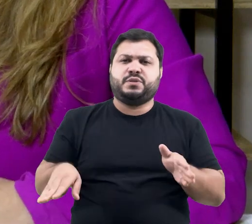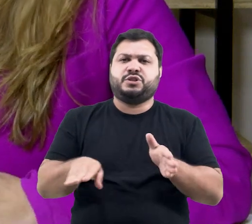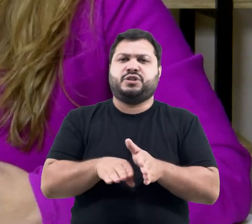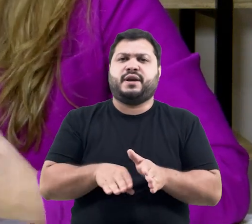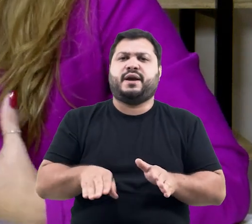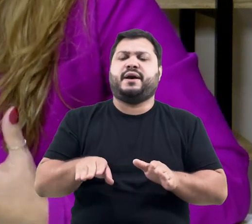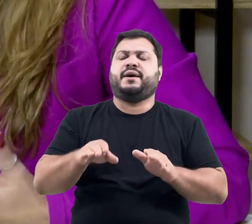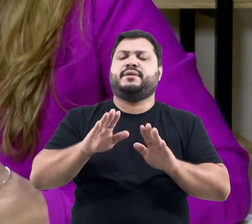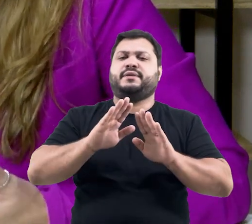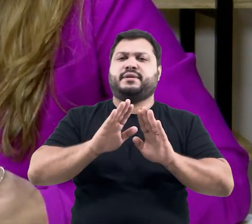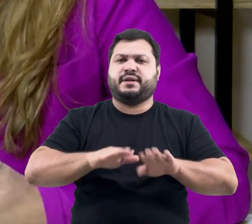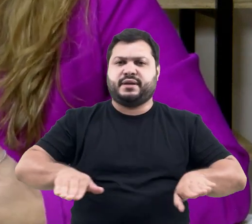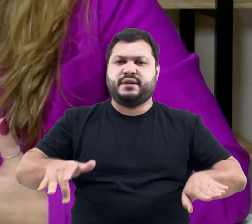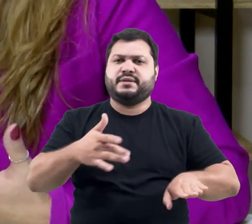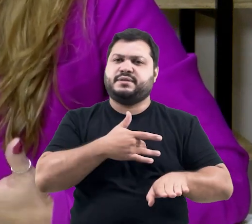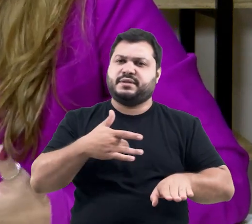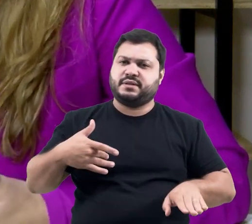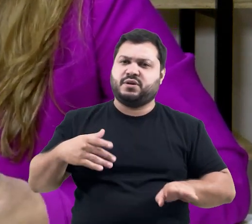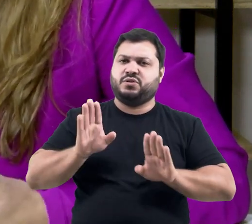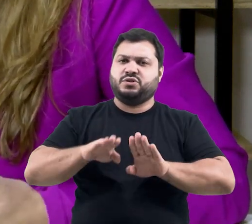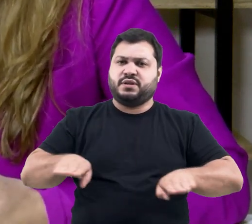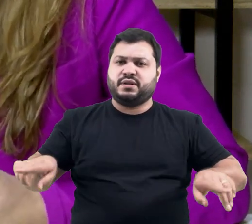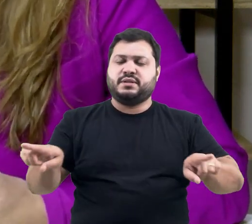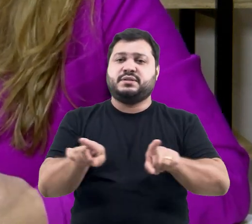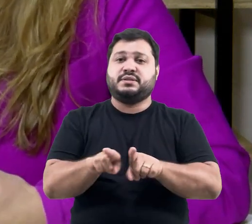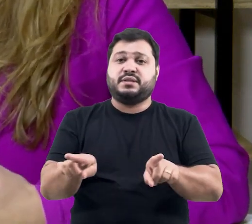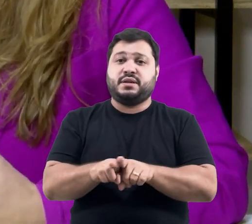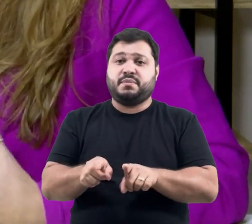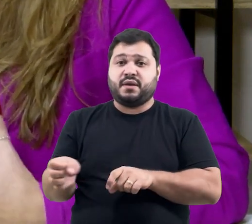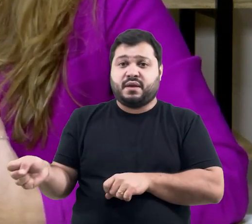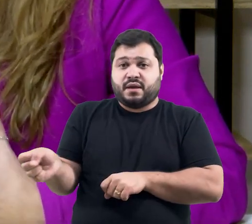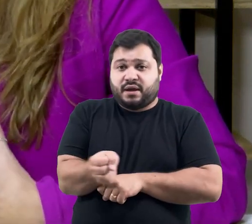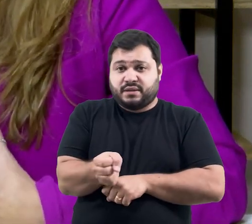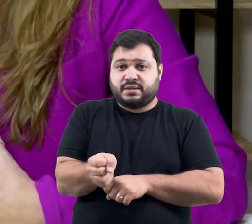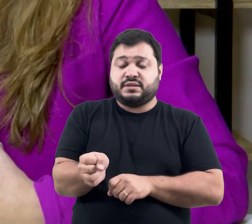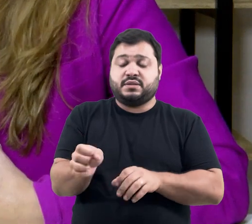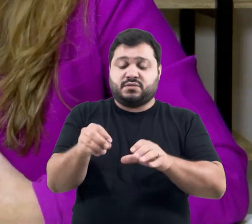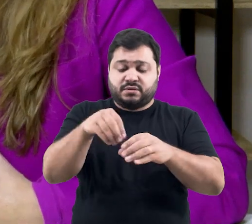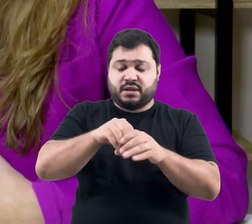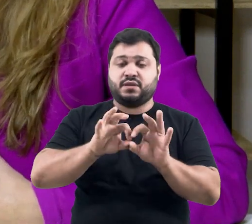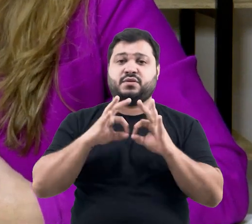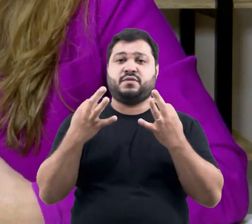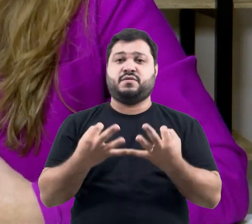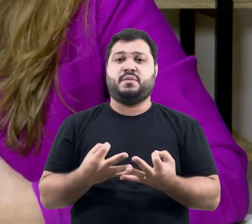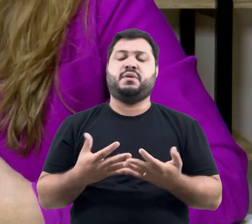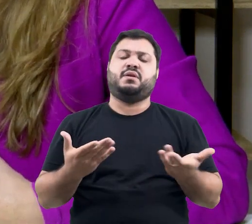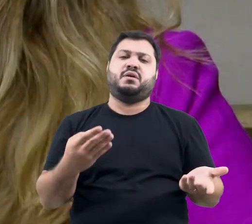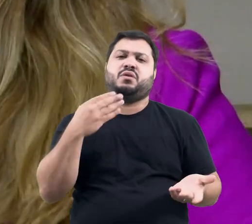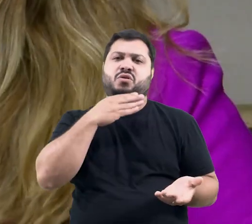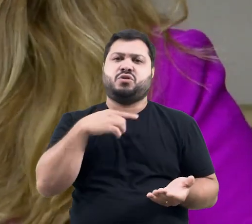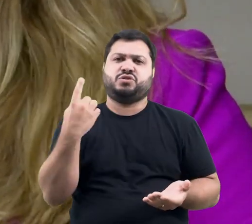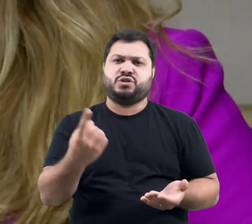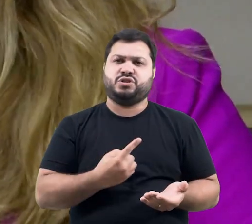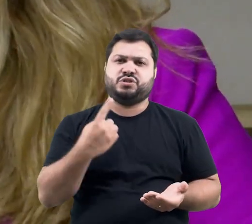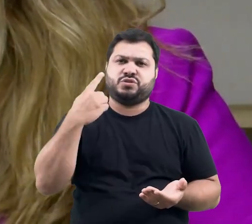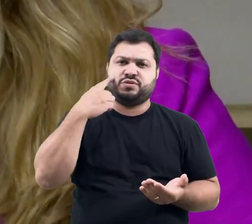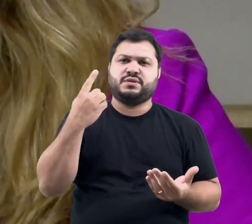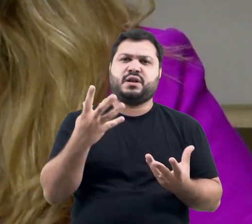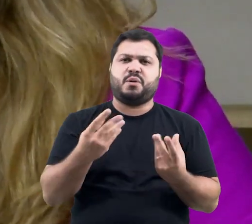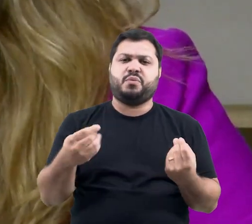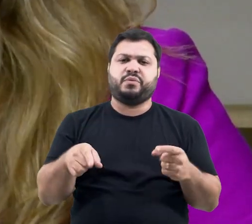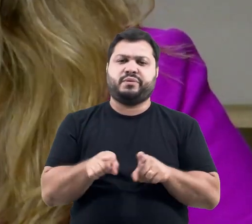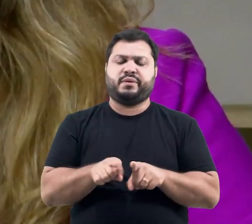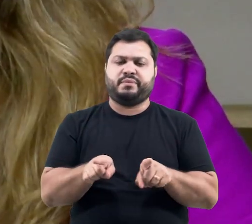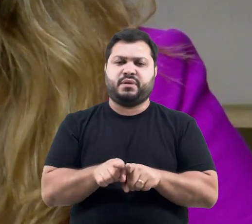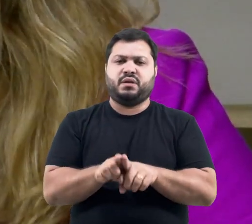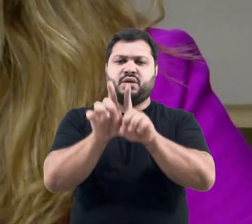é sobre a chegada da criança, a saúde da criança e a inserção dela nessa unidade familiar. E lógico que a gente